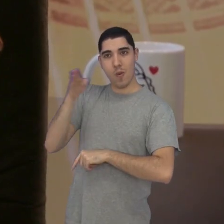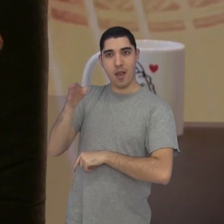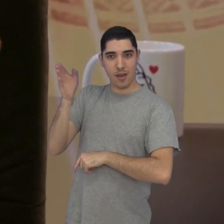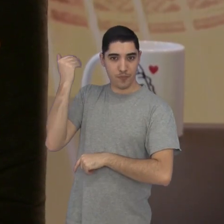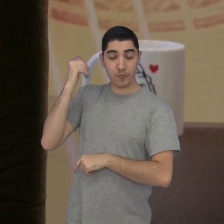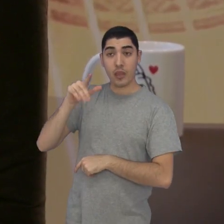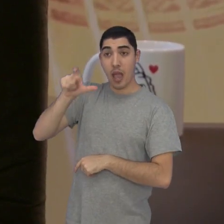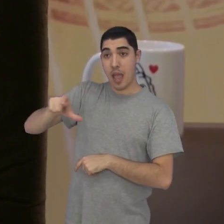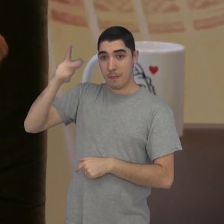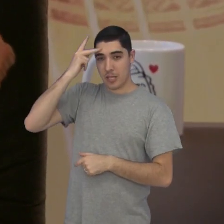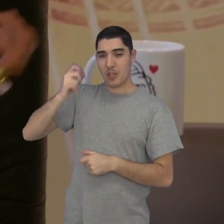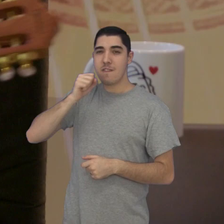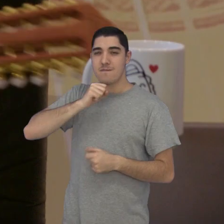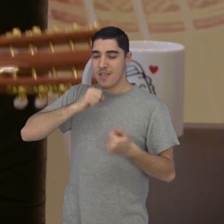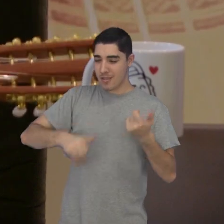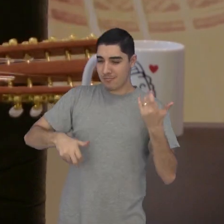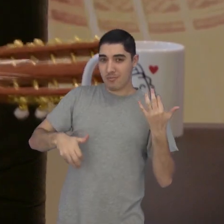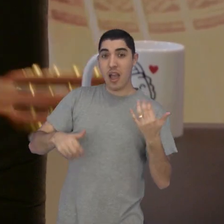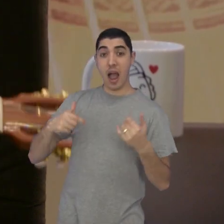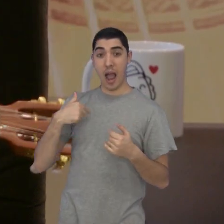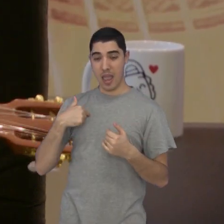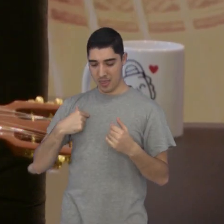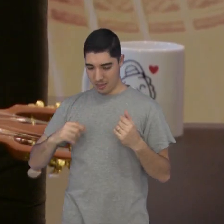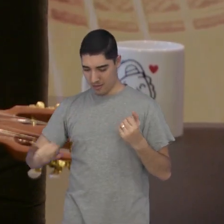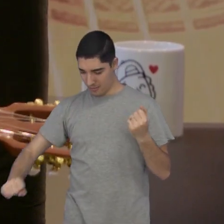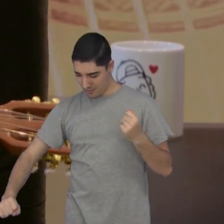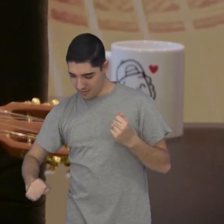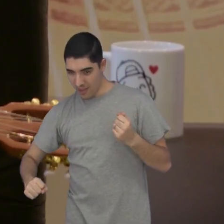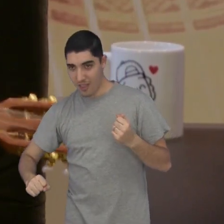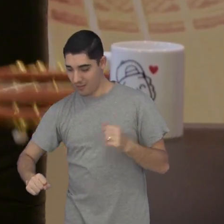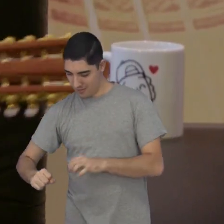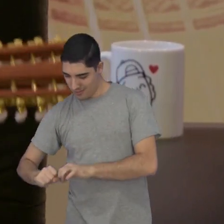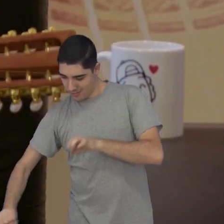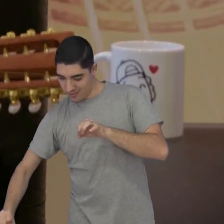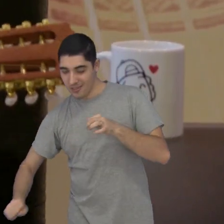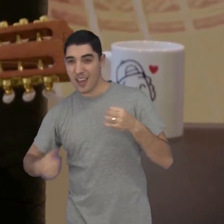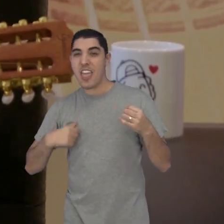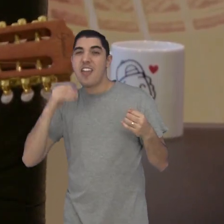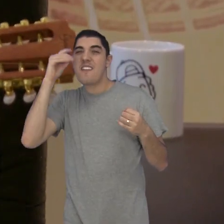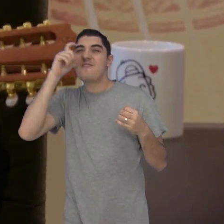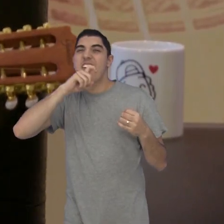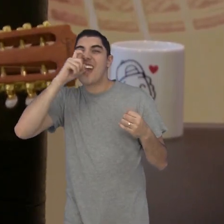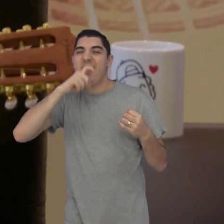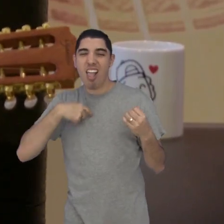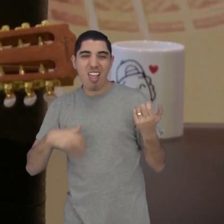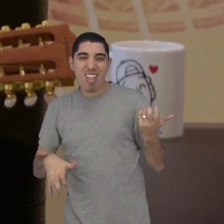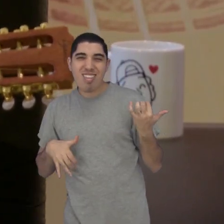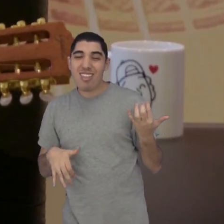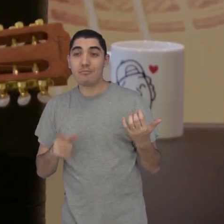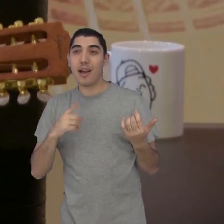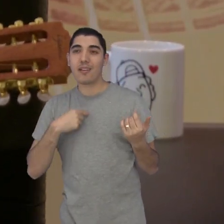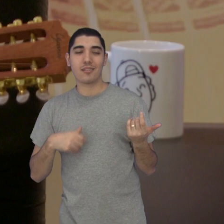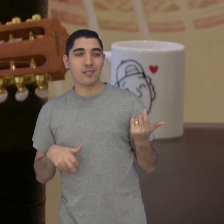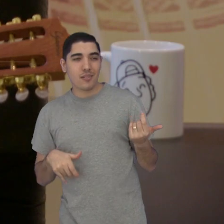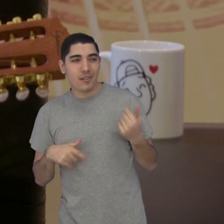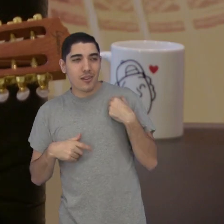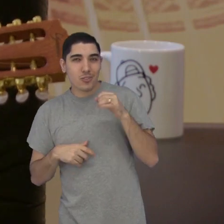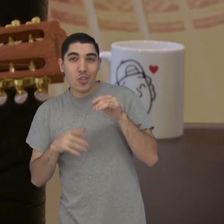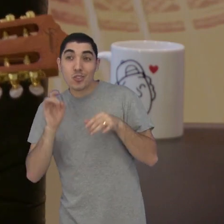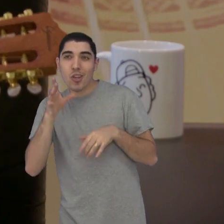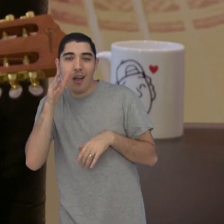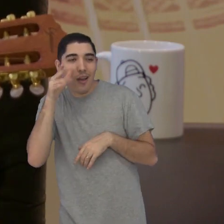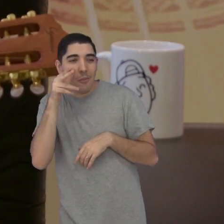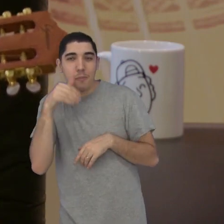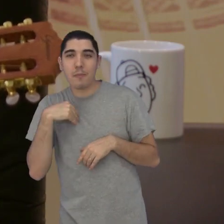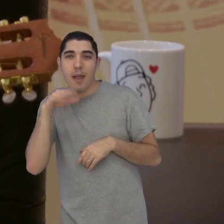ia. Então a veiarada estava tocando e eu estava com a viola desligada. Eu fingi que tocava para ficar de zóio o que eu estava fazendo e